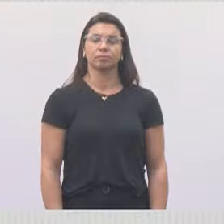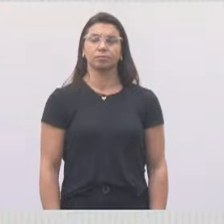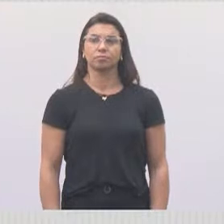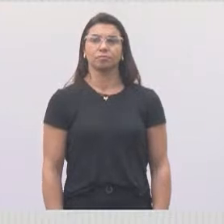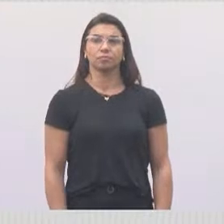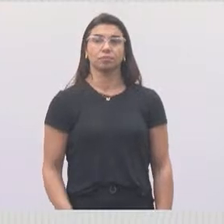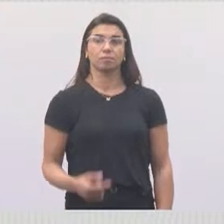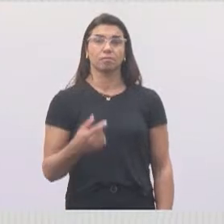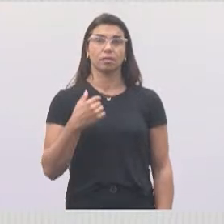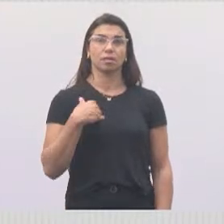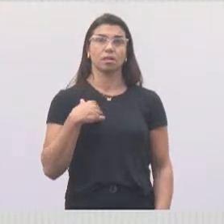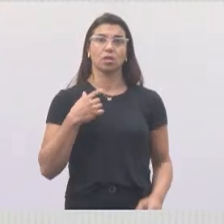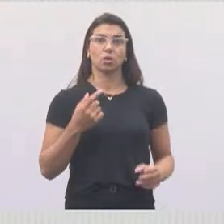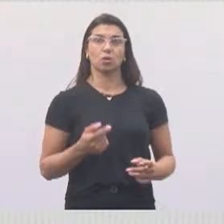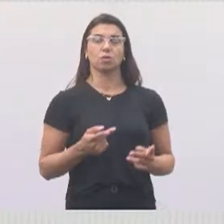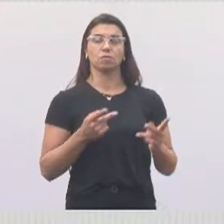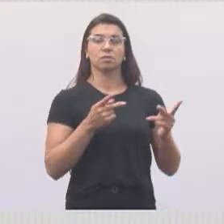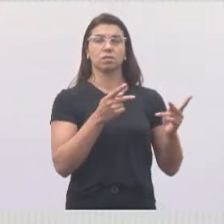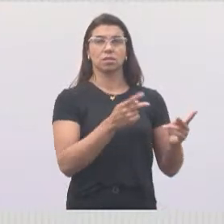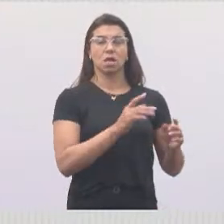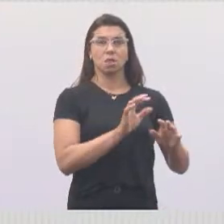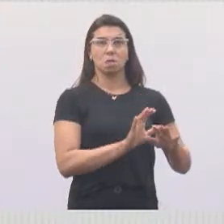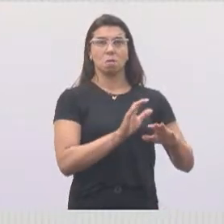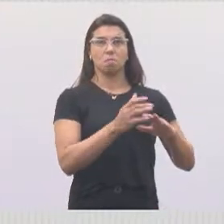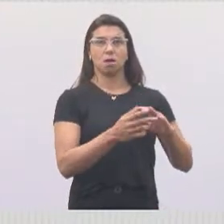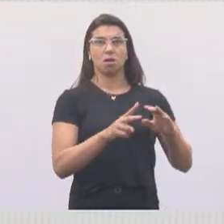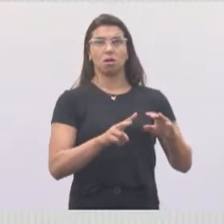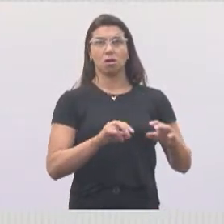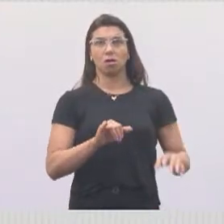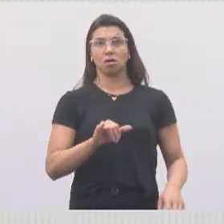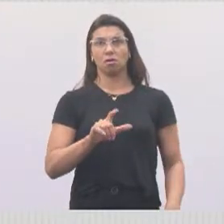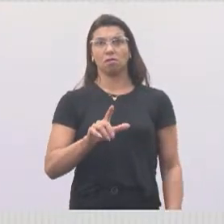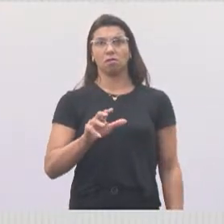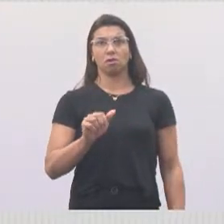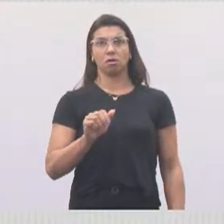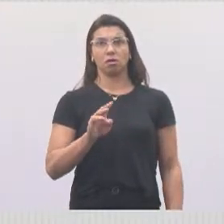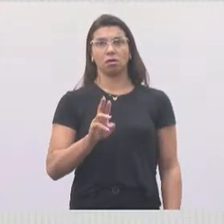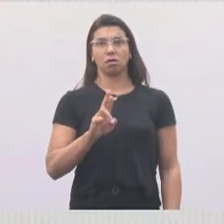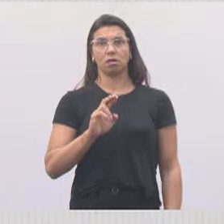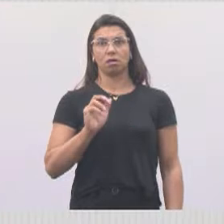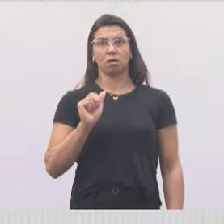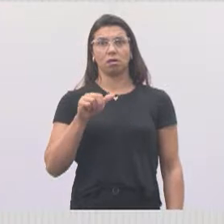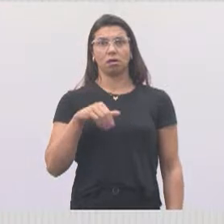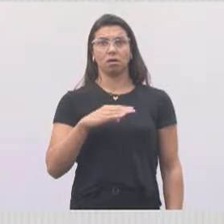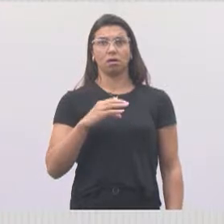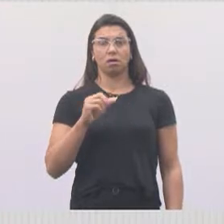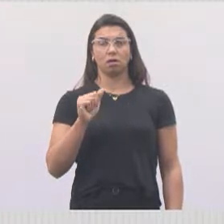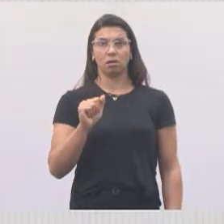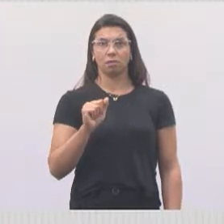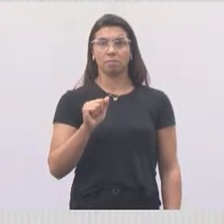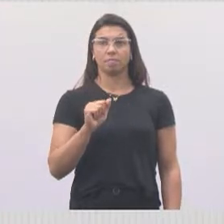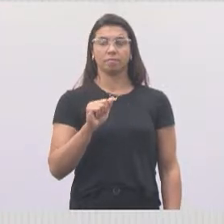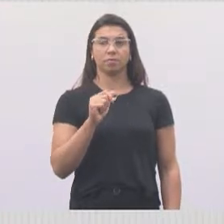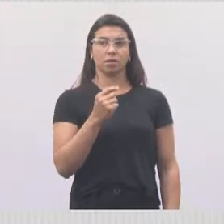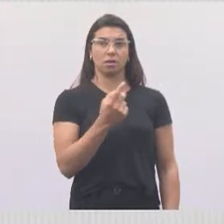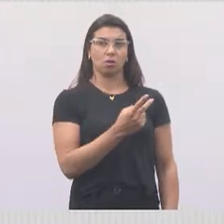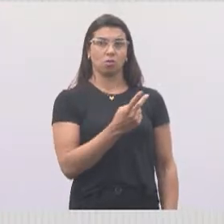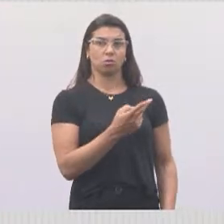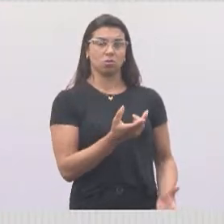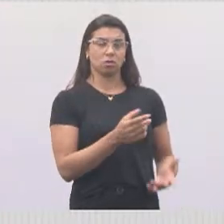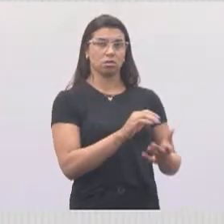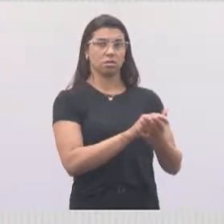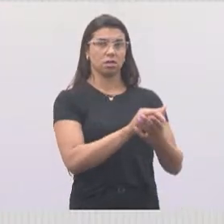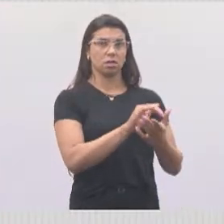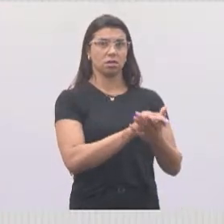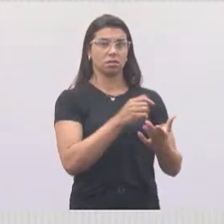Eu estive em visita lá no bairro Vila Branca, lá na casa da Dona Bene e do Seu Marcos, tá? É uma